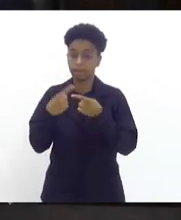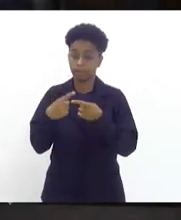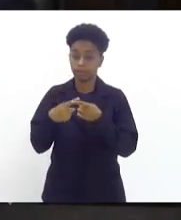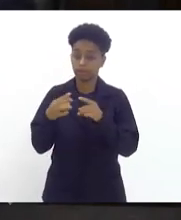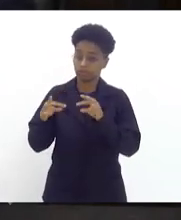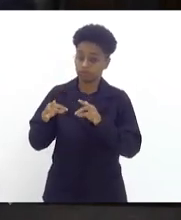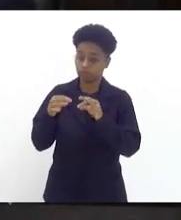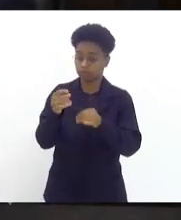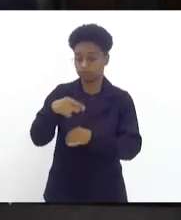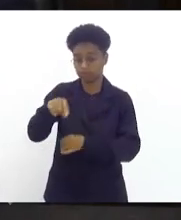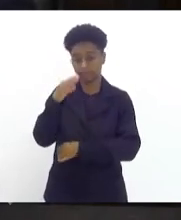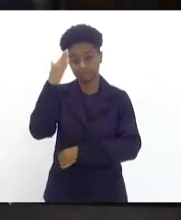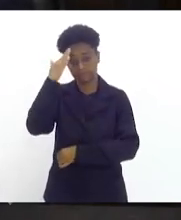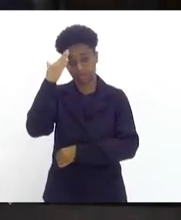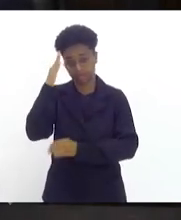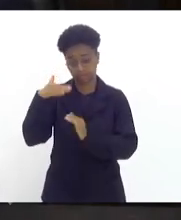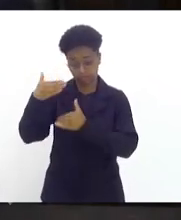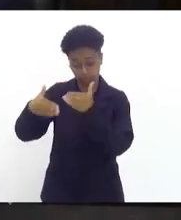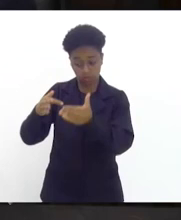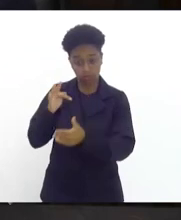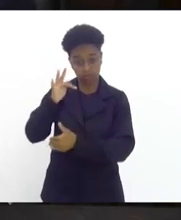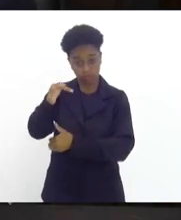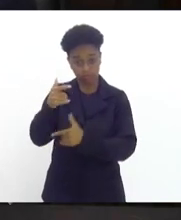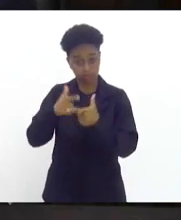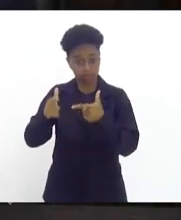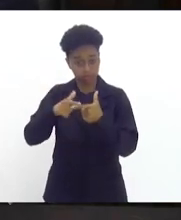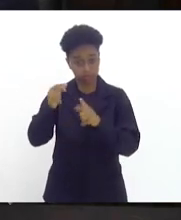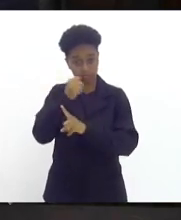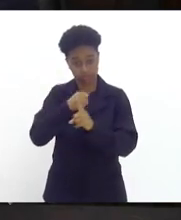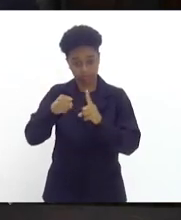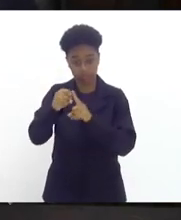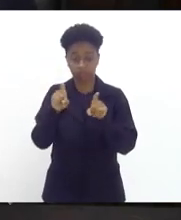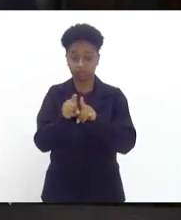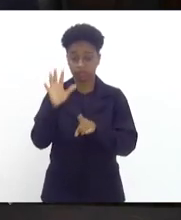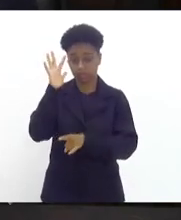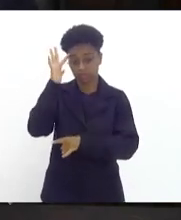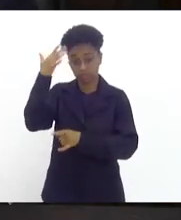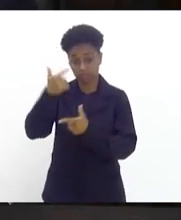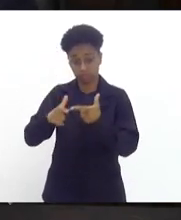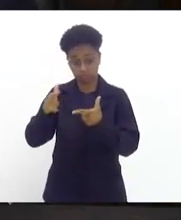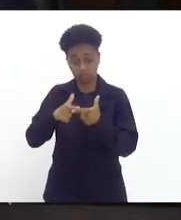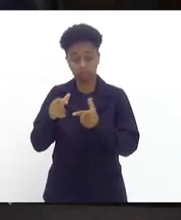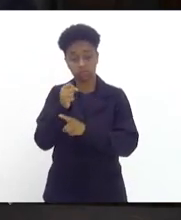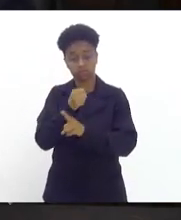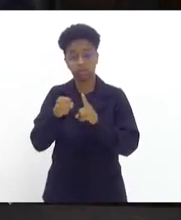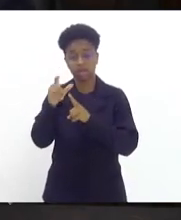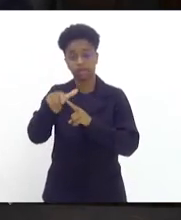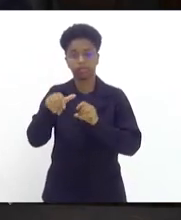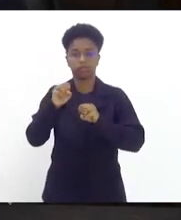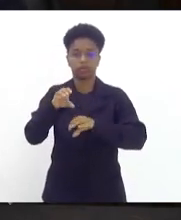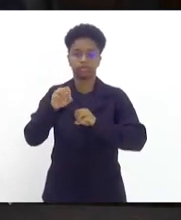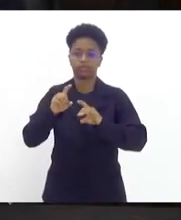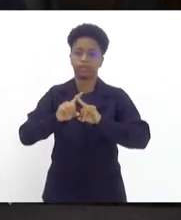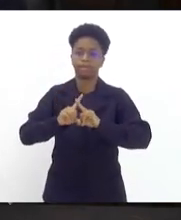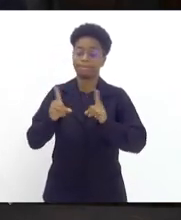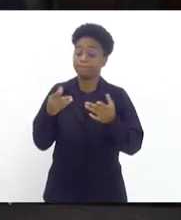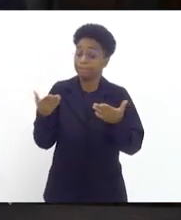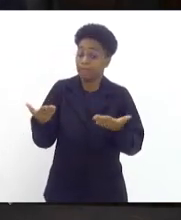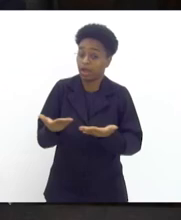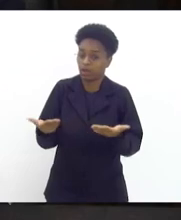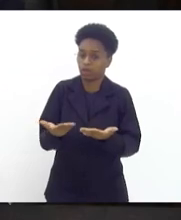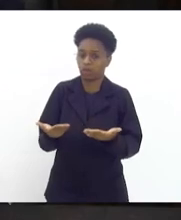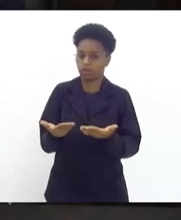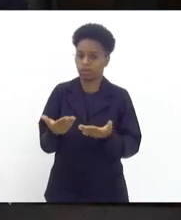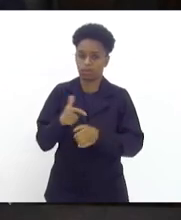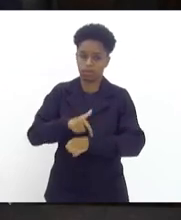todo mundo sabe que em longo prazo o problema da sociedade e a solução dos problemas da sociedade e a educação Só que nesse atual momento